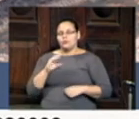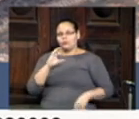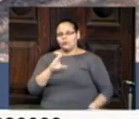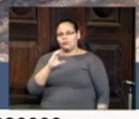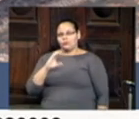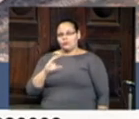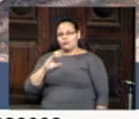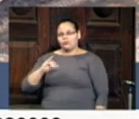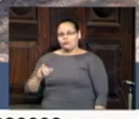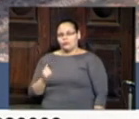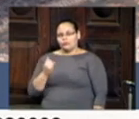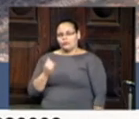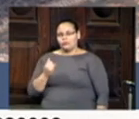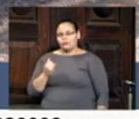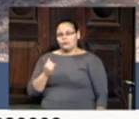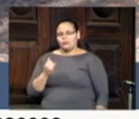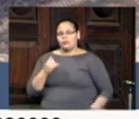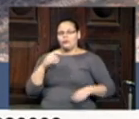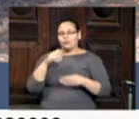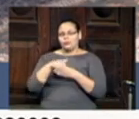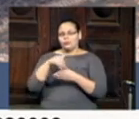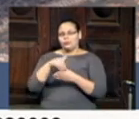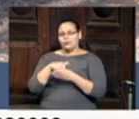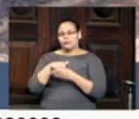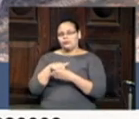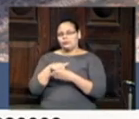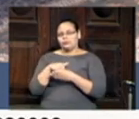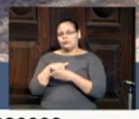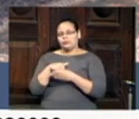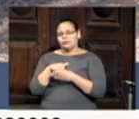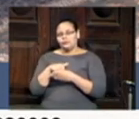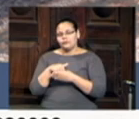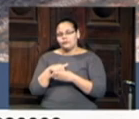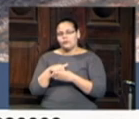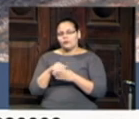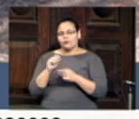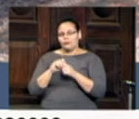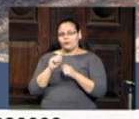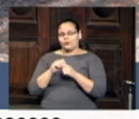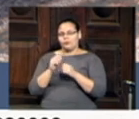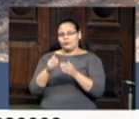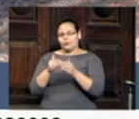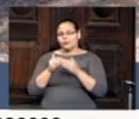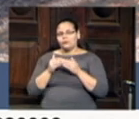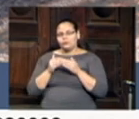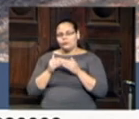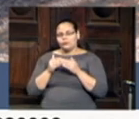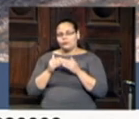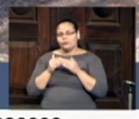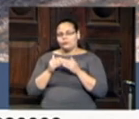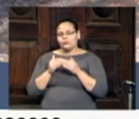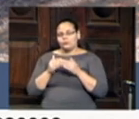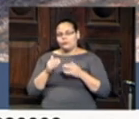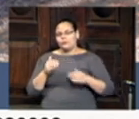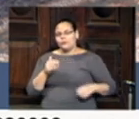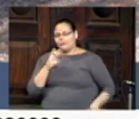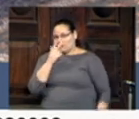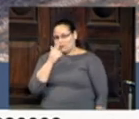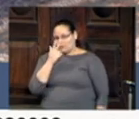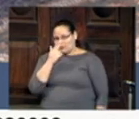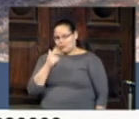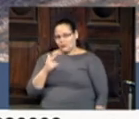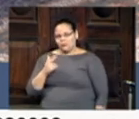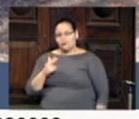CCJ e votado e feito pedido para que o parecer fosse